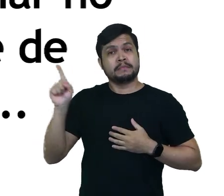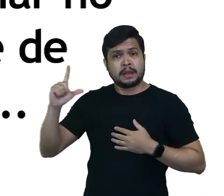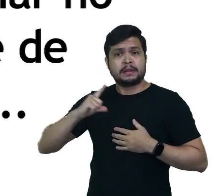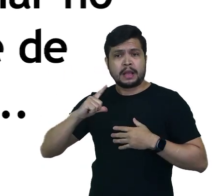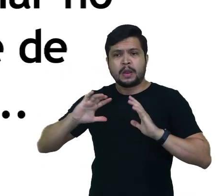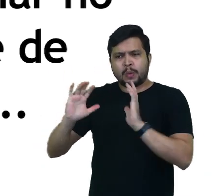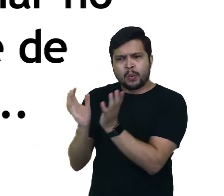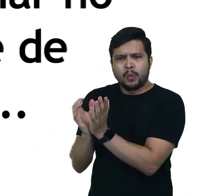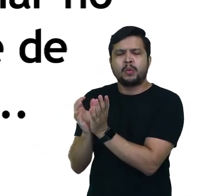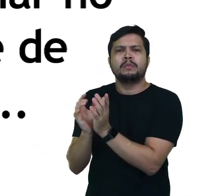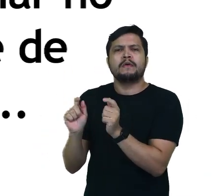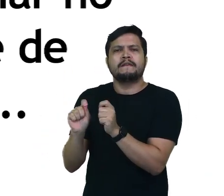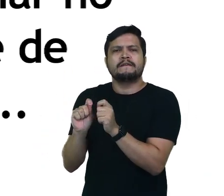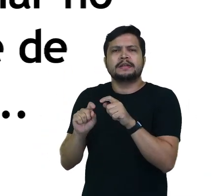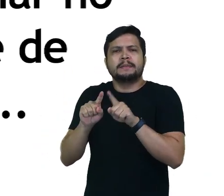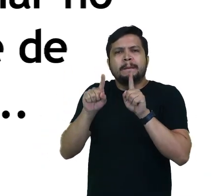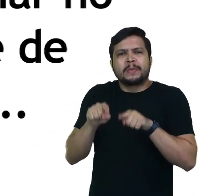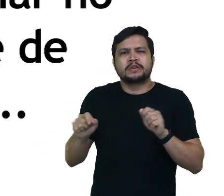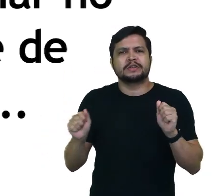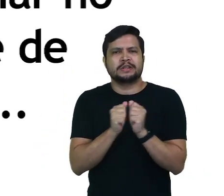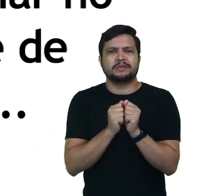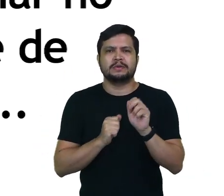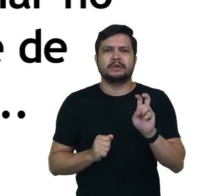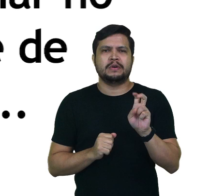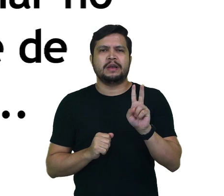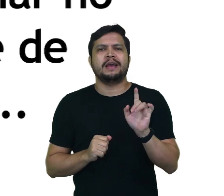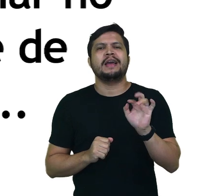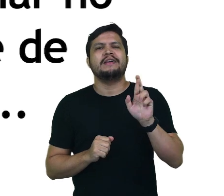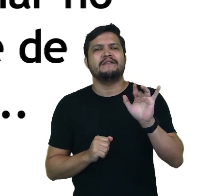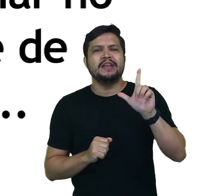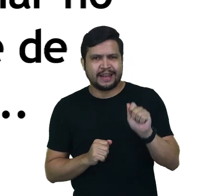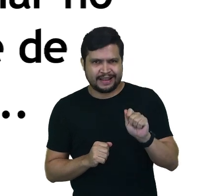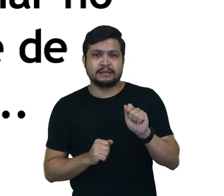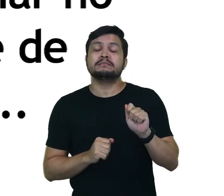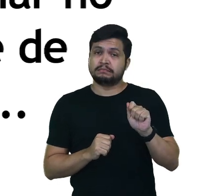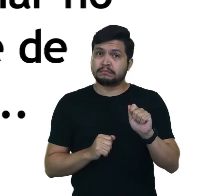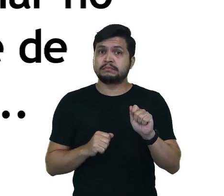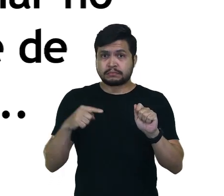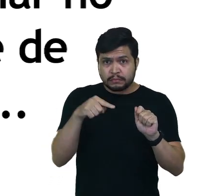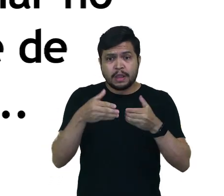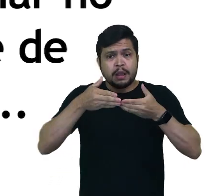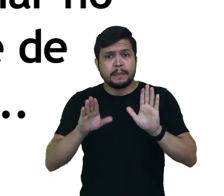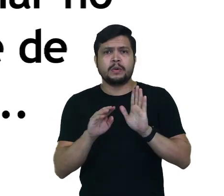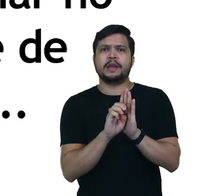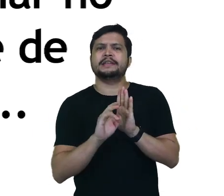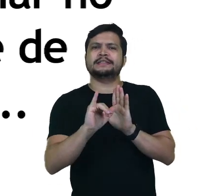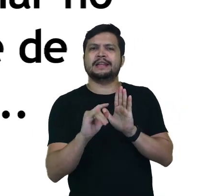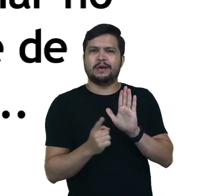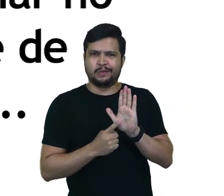grupo que fez um projeto com a Évila, que abriu um edital da FUNCAP para negócio de insumo